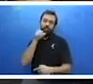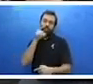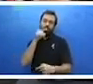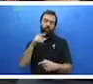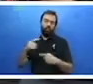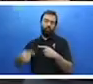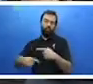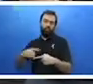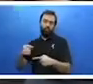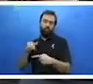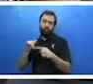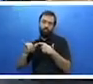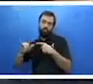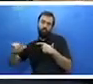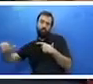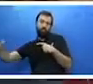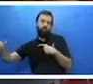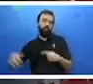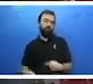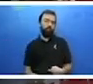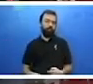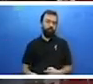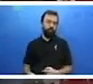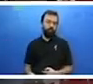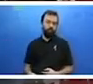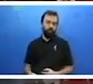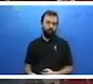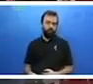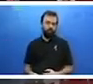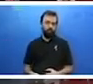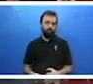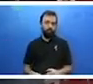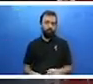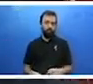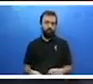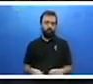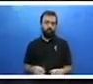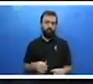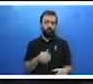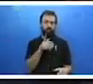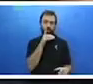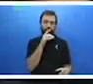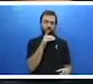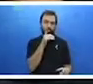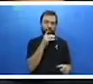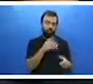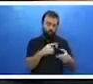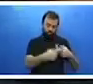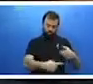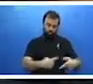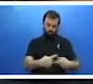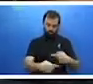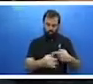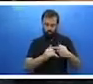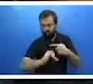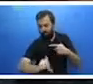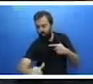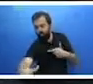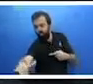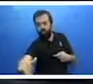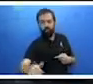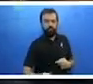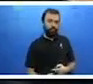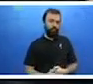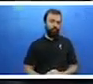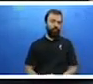aqui é lá no Xingó, no estado do Sergipe. Usina hidrelétrica, só para lembrar, é onde tem uma represa de água